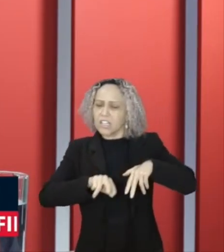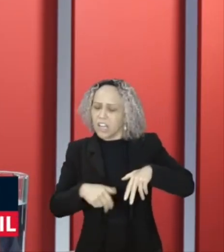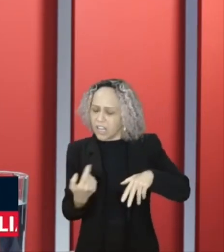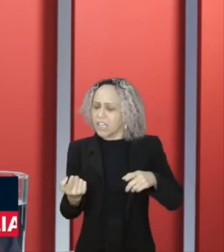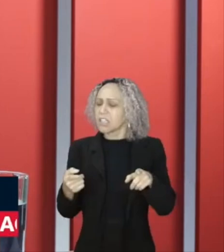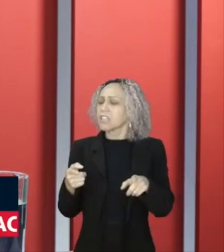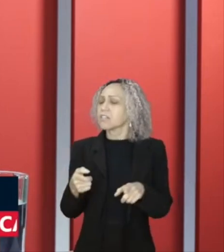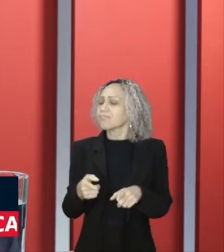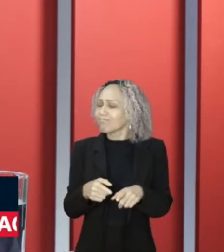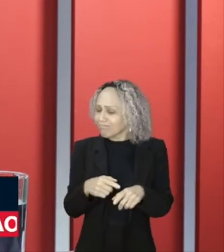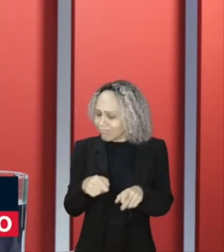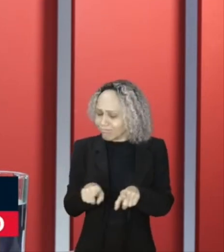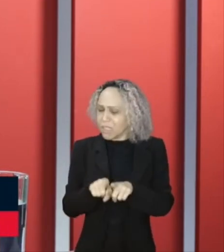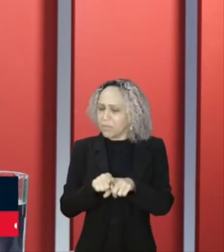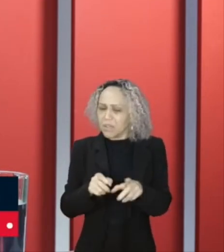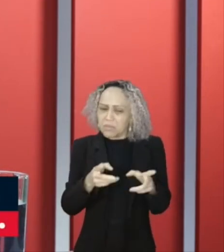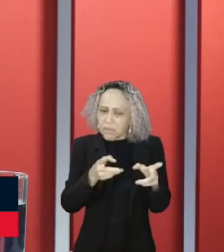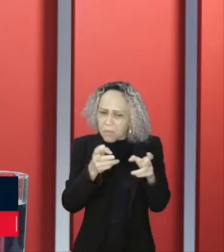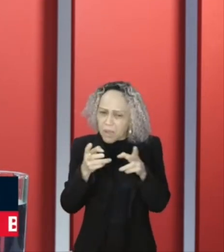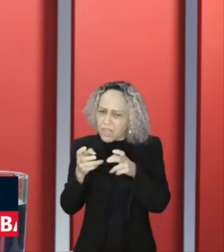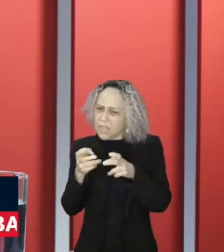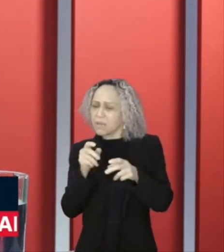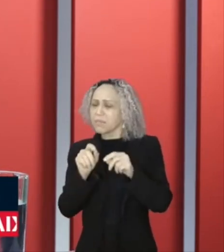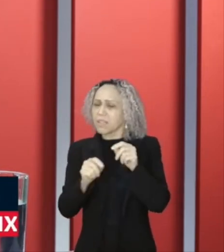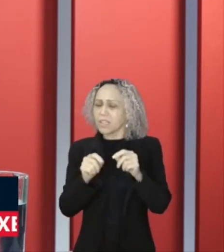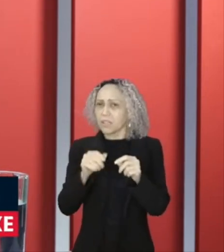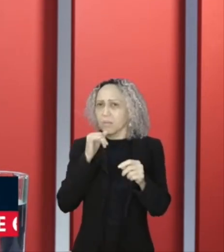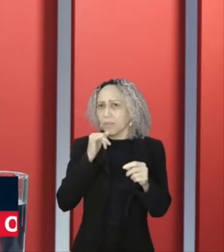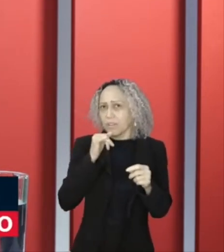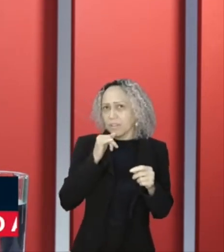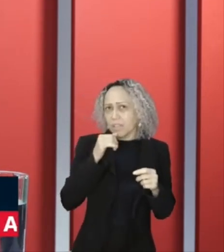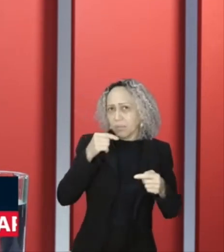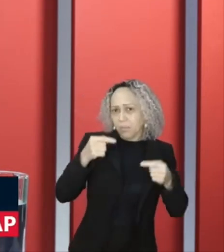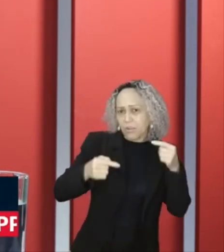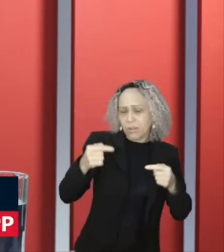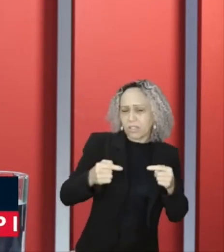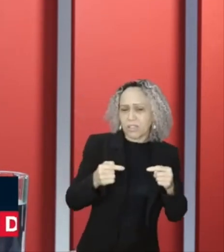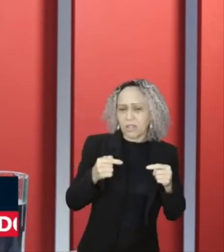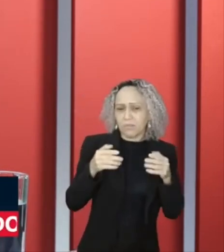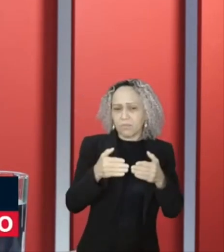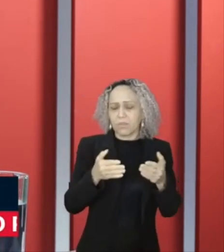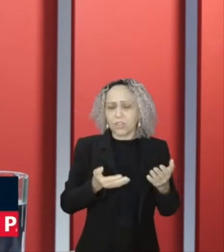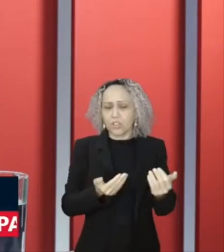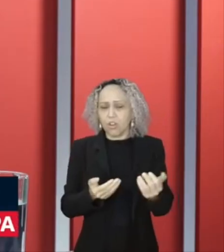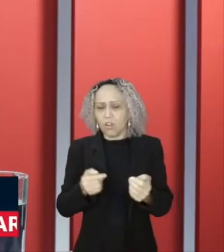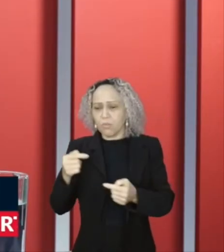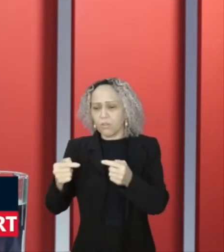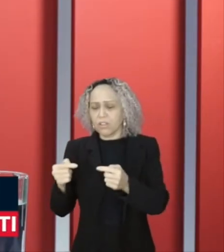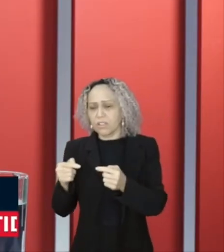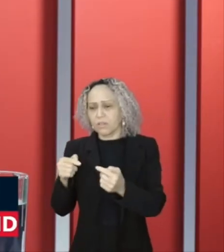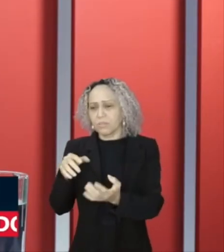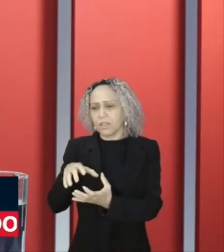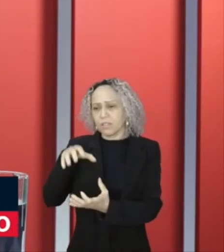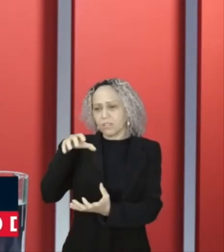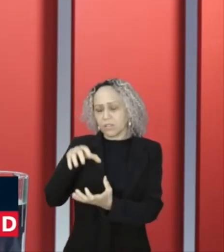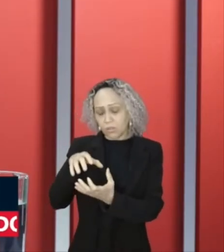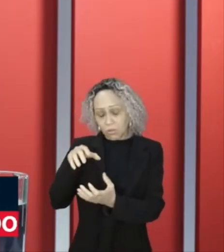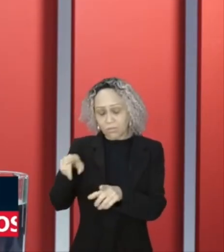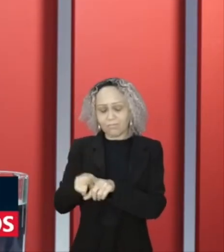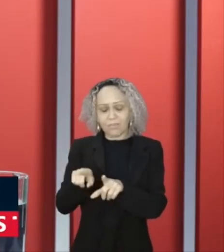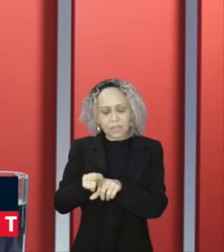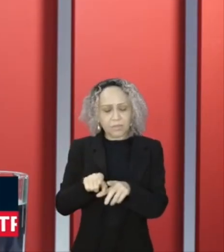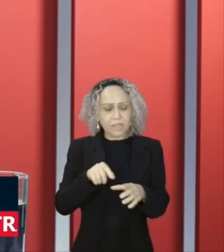povo brasileiro, políticas para a juventude, políticas para os idosos. Então, nós temos hoje, né,